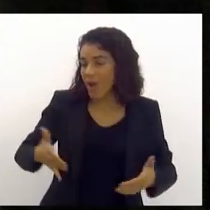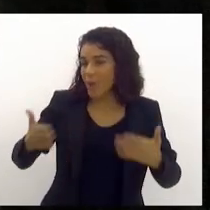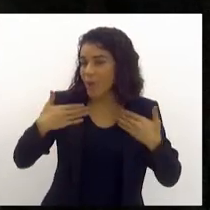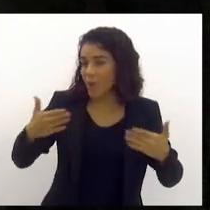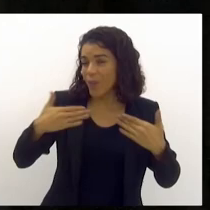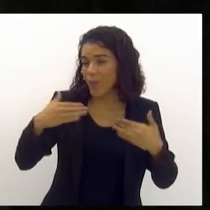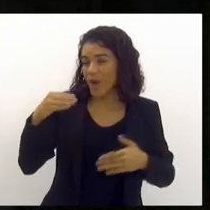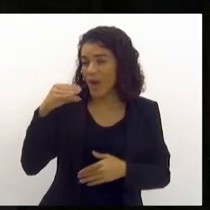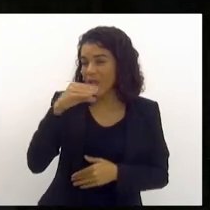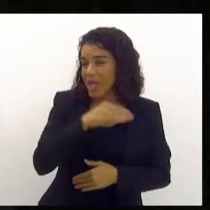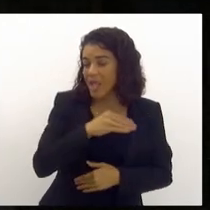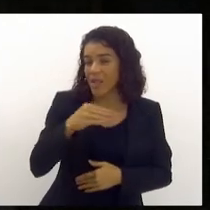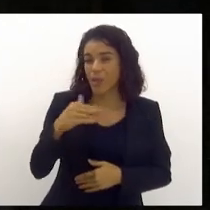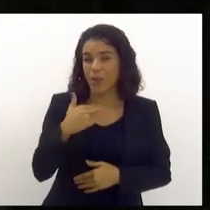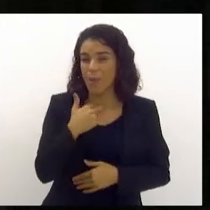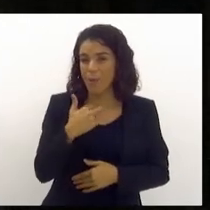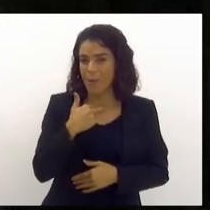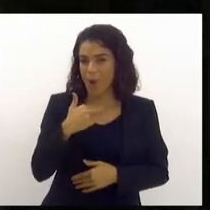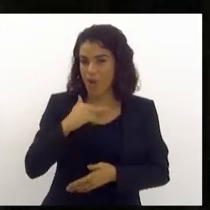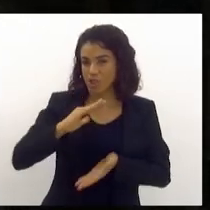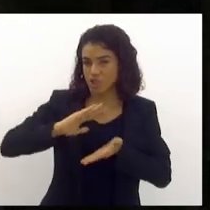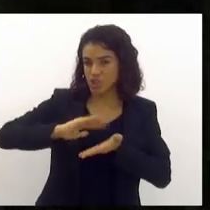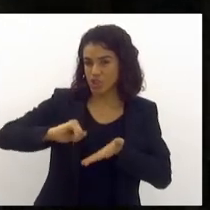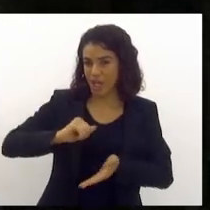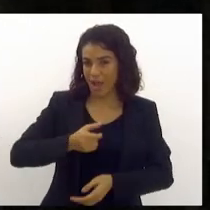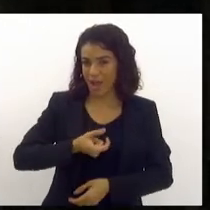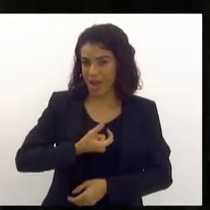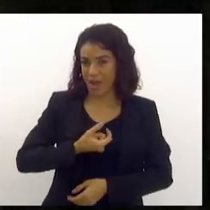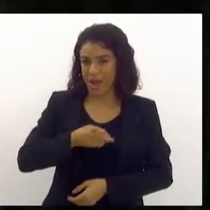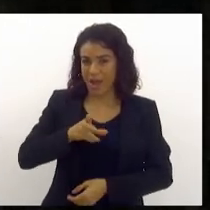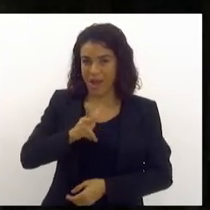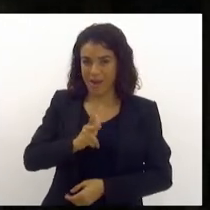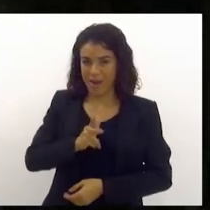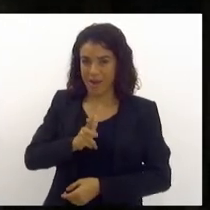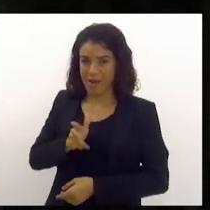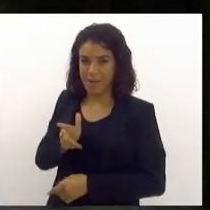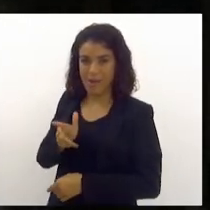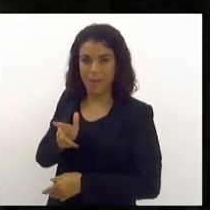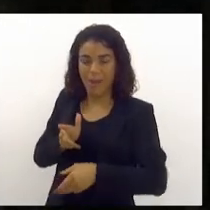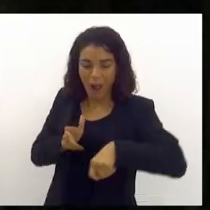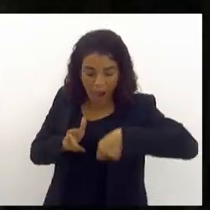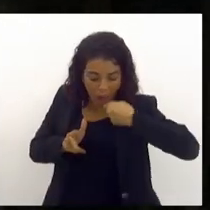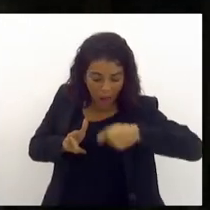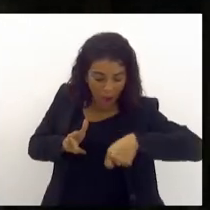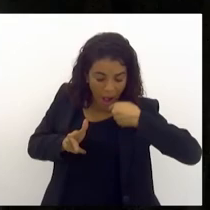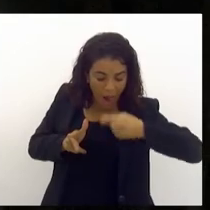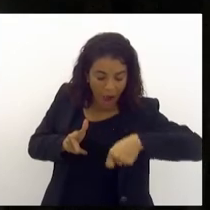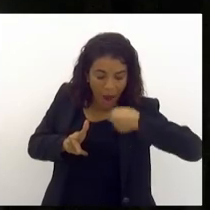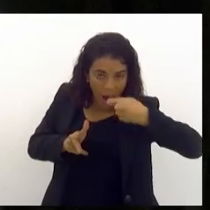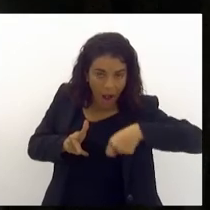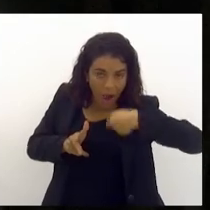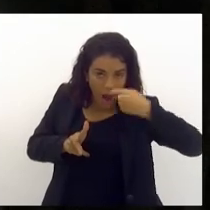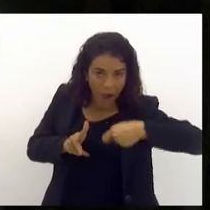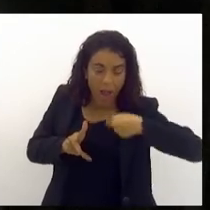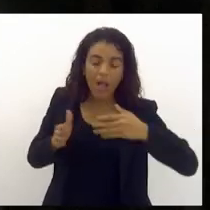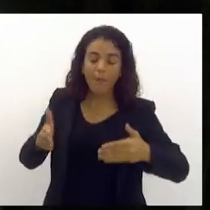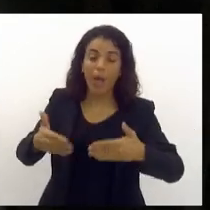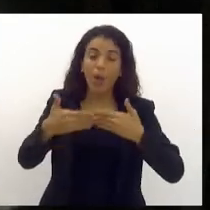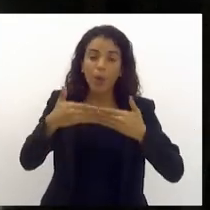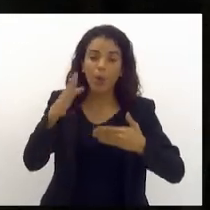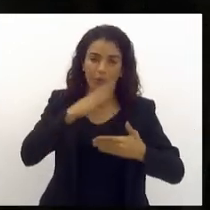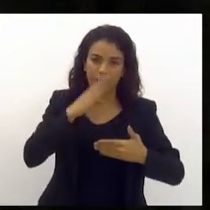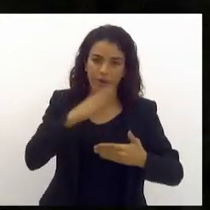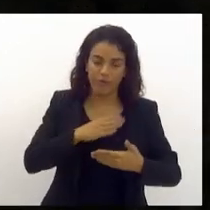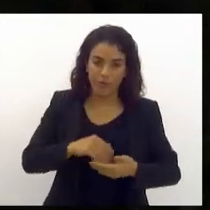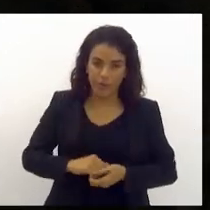não pode tirar nem a câmera para almoçar. Tem que almoçar com a câmera. E a câmera está onde? Para concluir, no colete, por favor, senhor